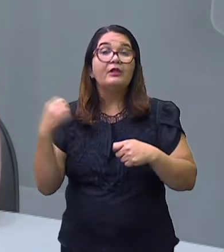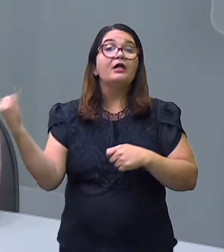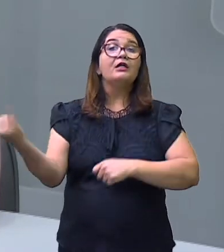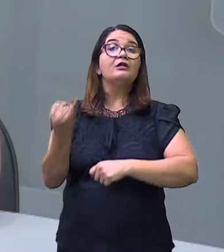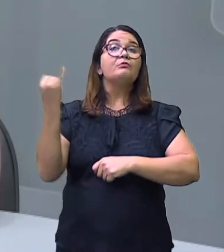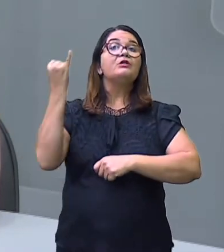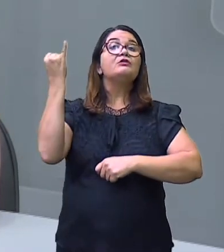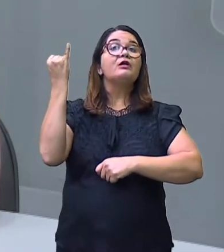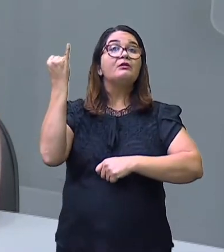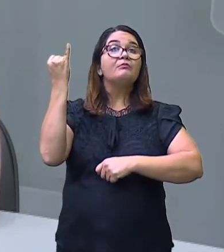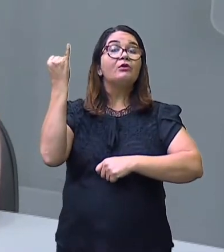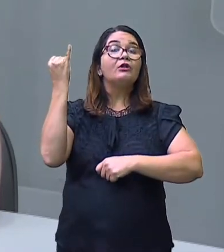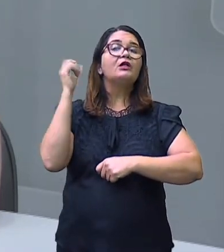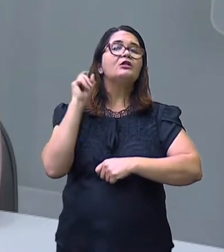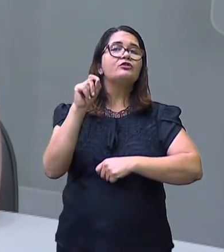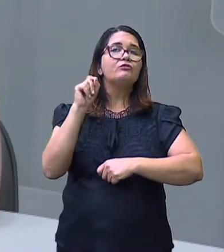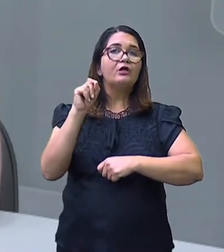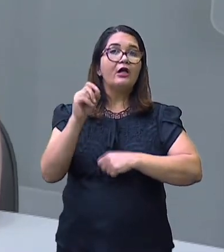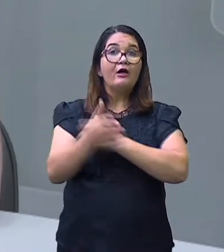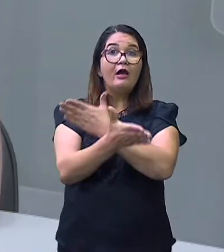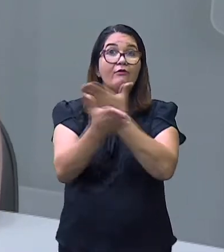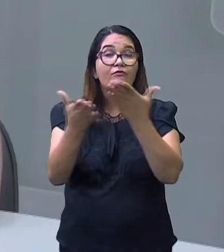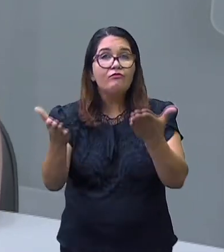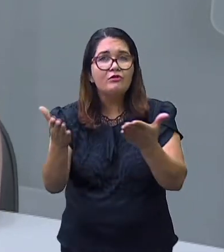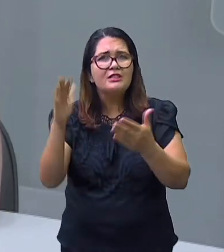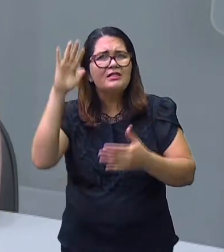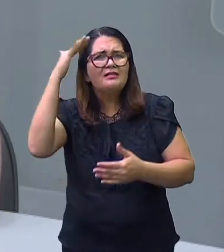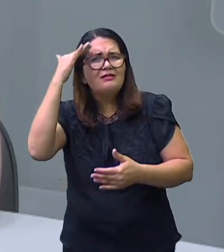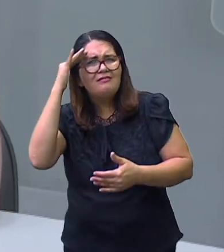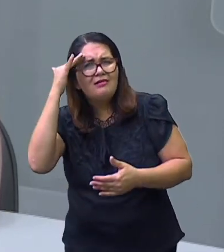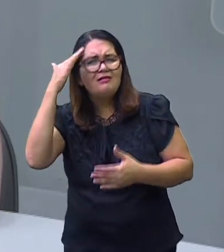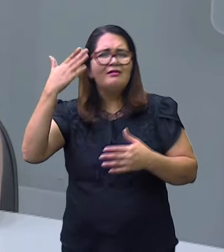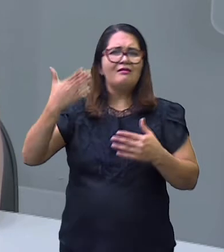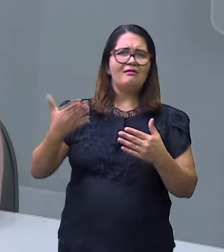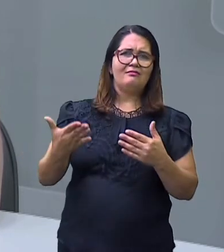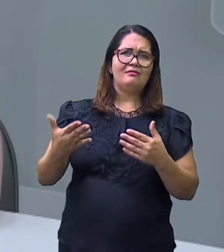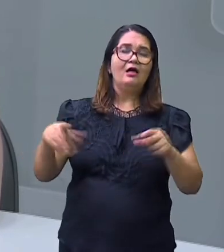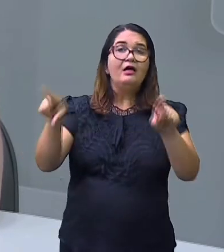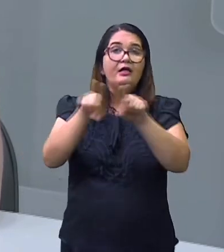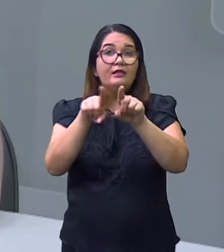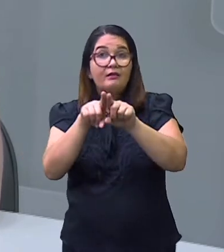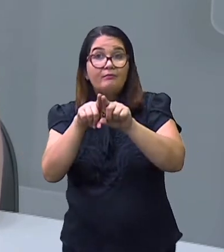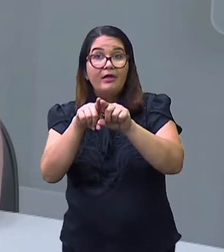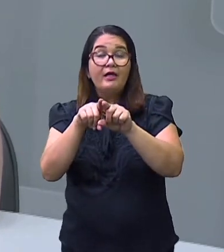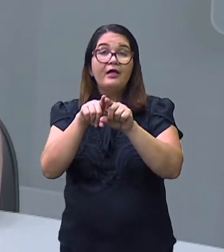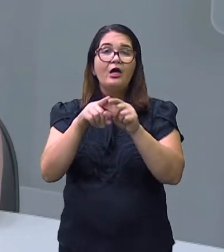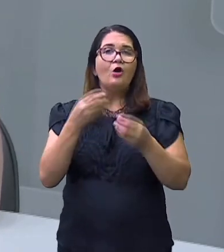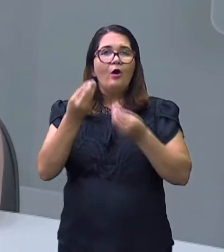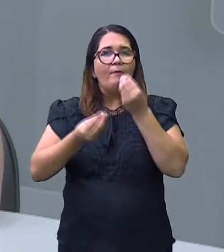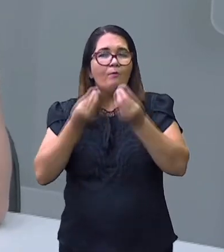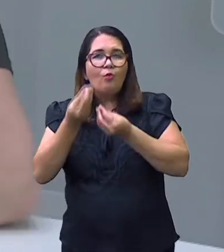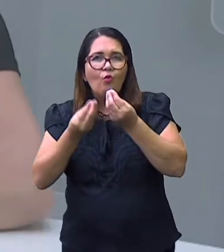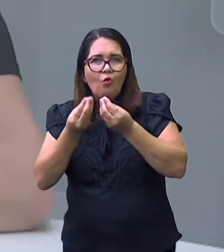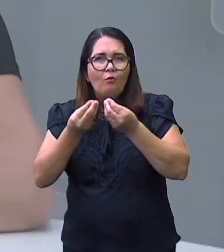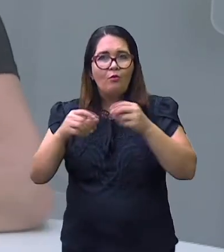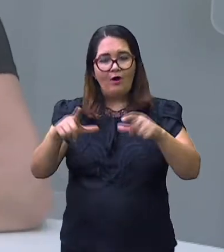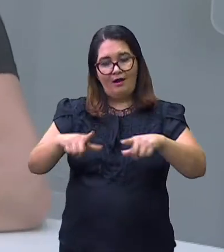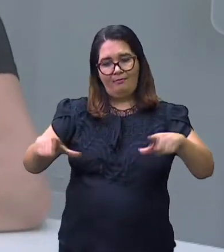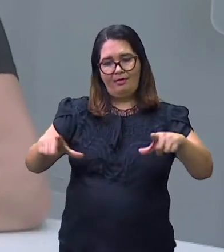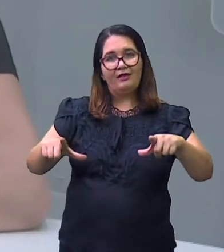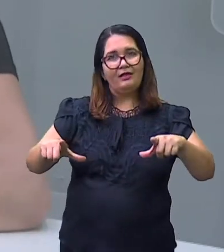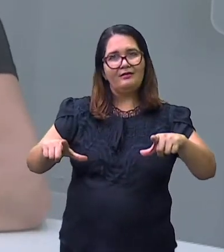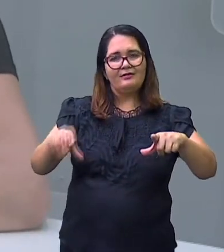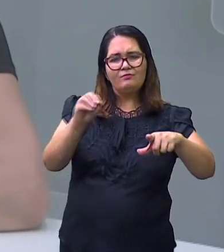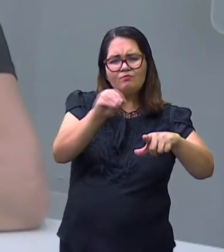o que acontece e lembrar-se das estruturas que você precisa para poder fazer